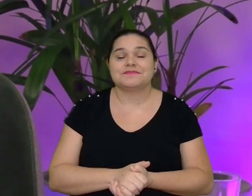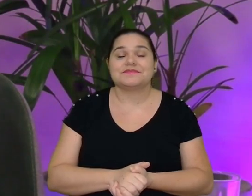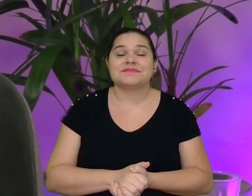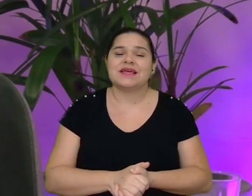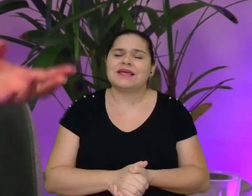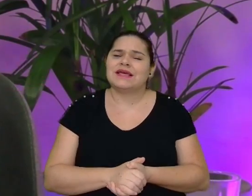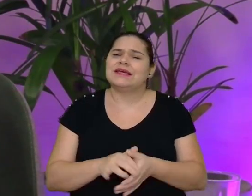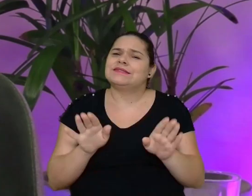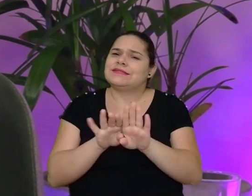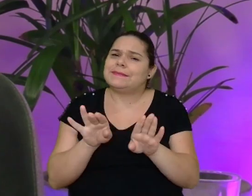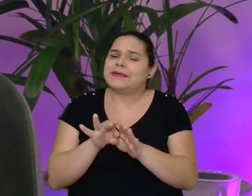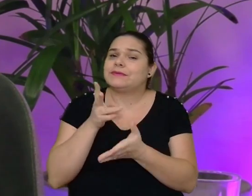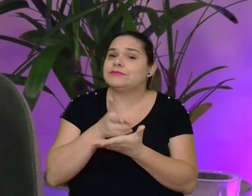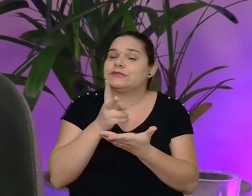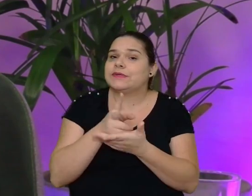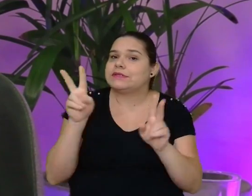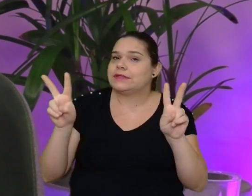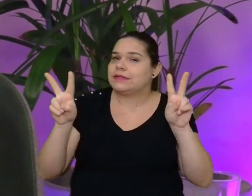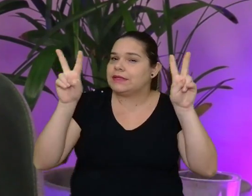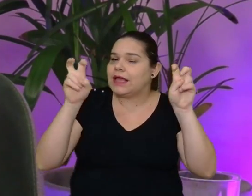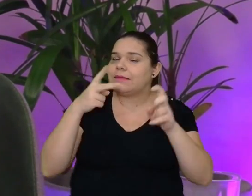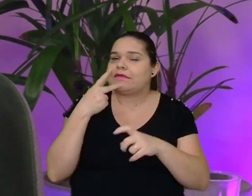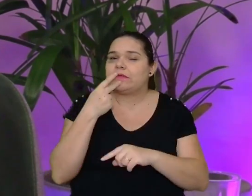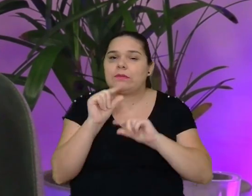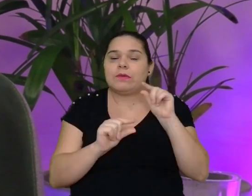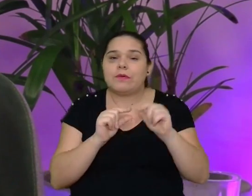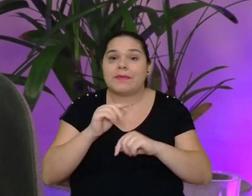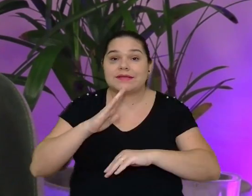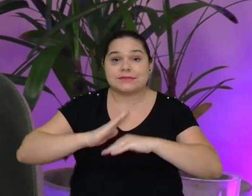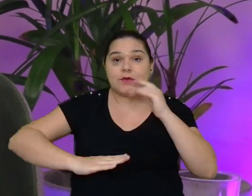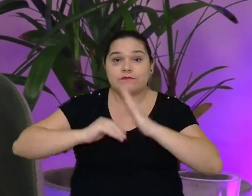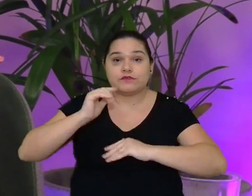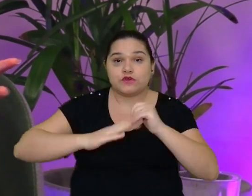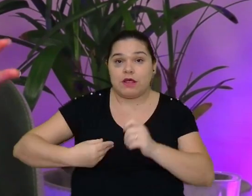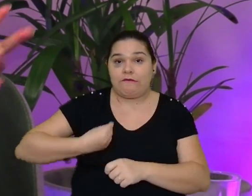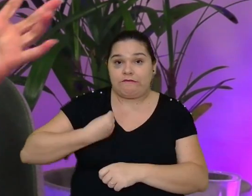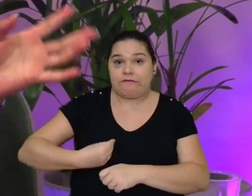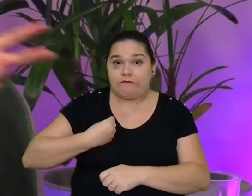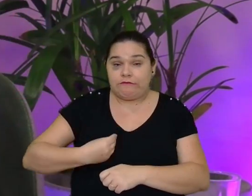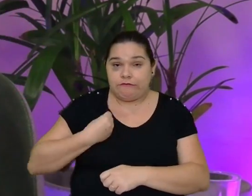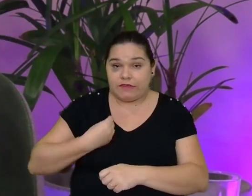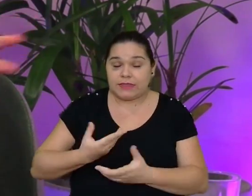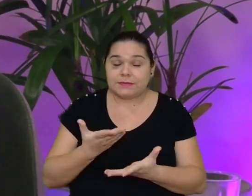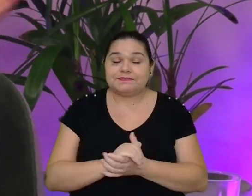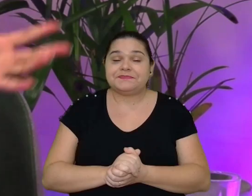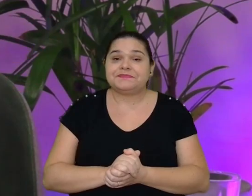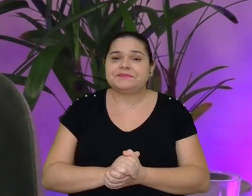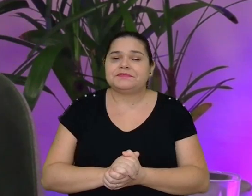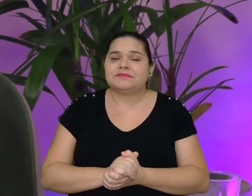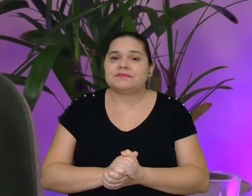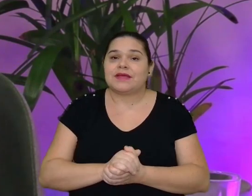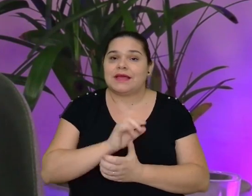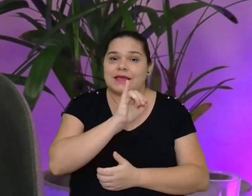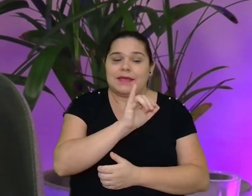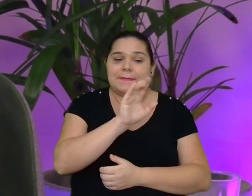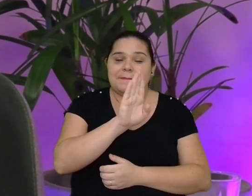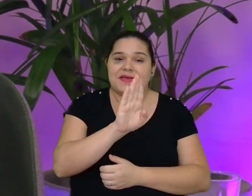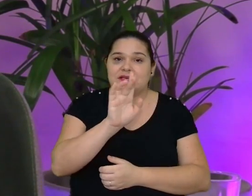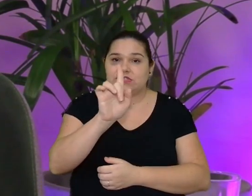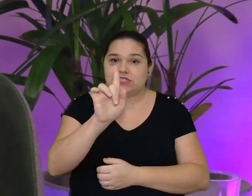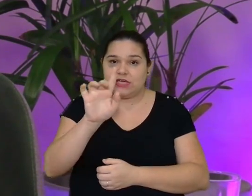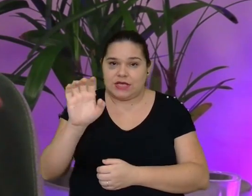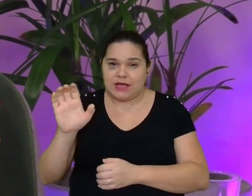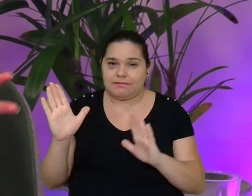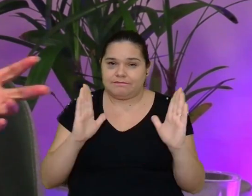né, aí puxando um pouco mais para o tema de carreira, segundo dados do IBGE, nos últimos 20 anos, o número